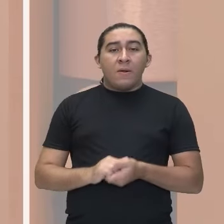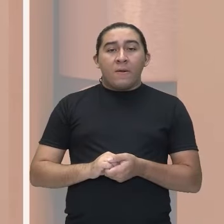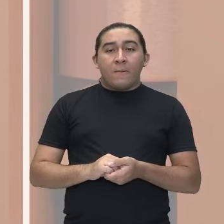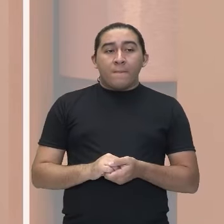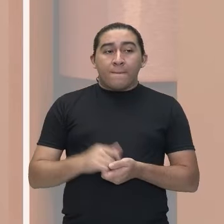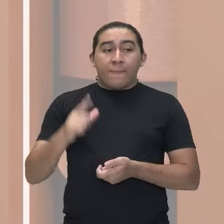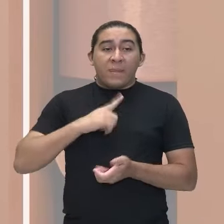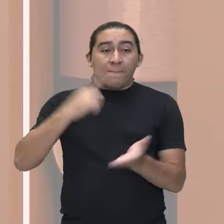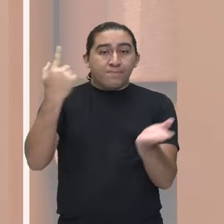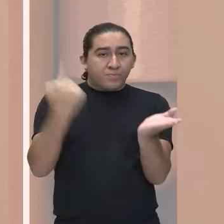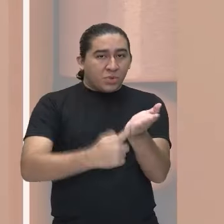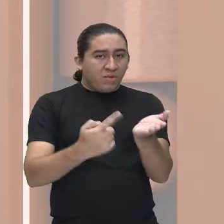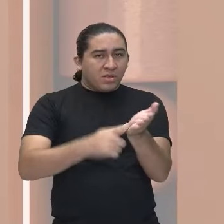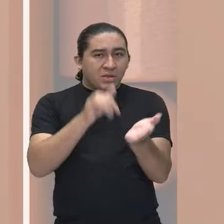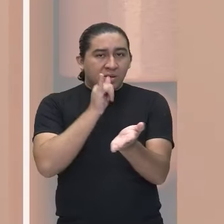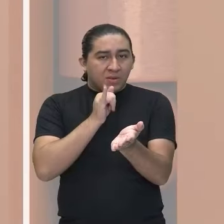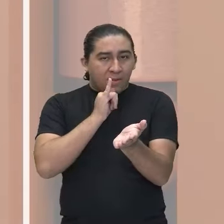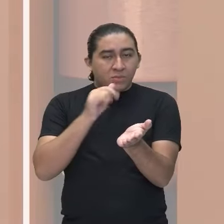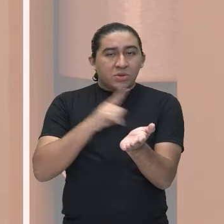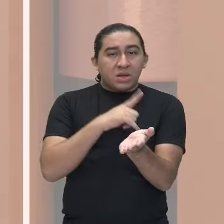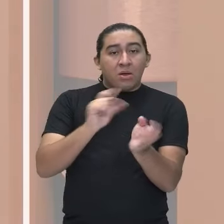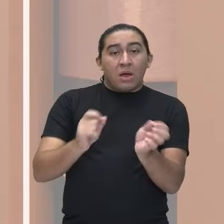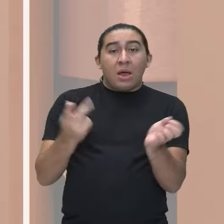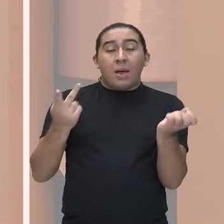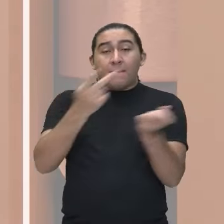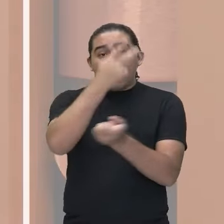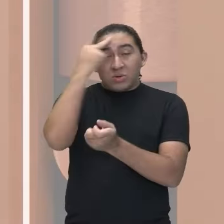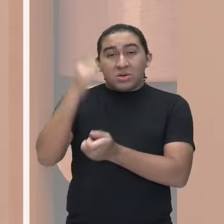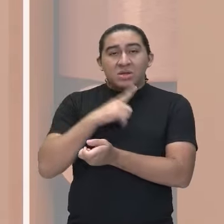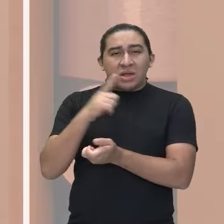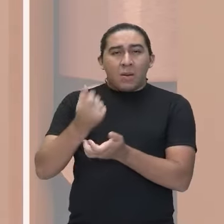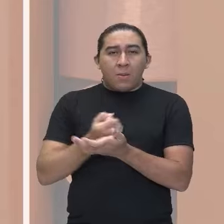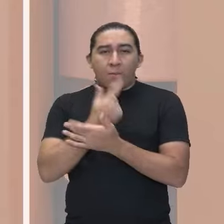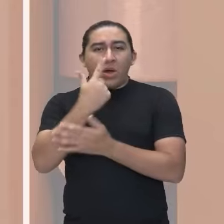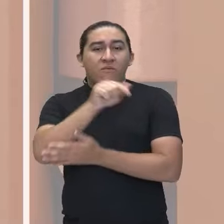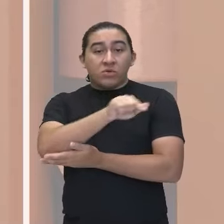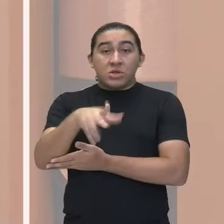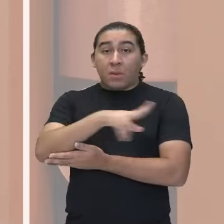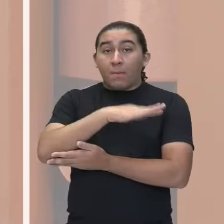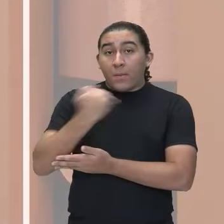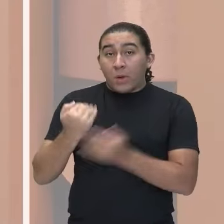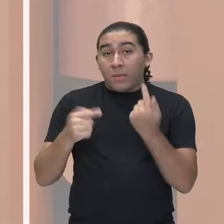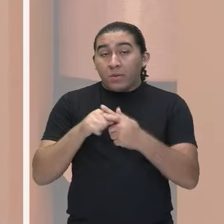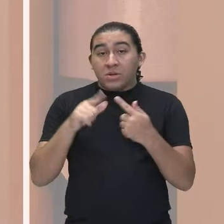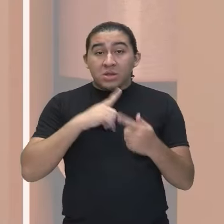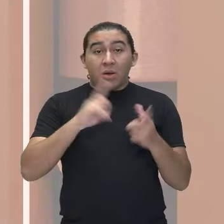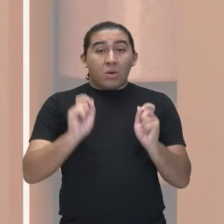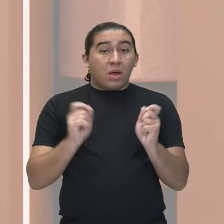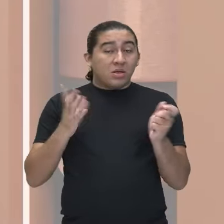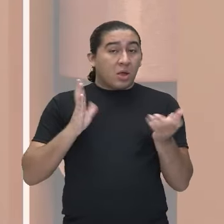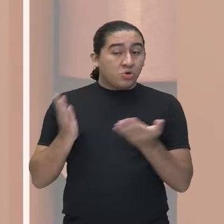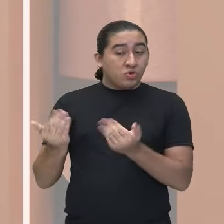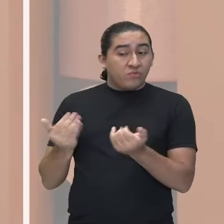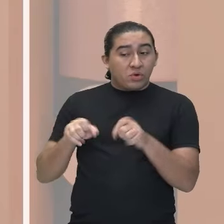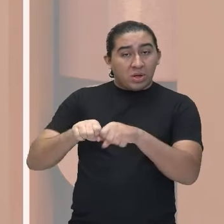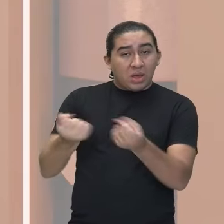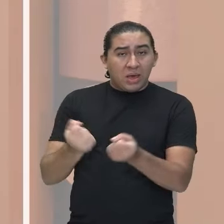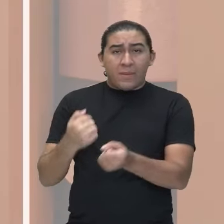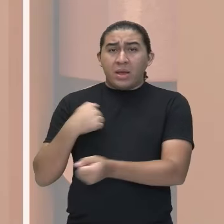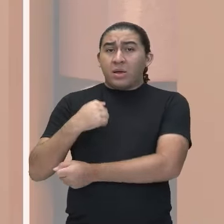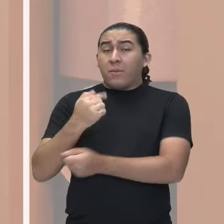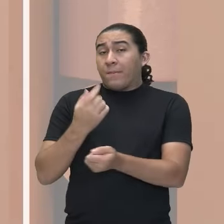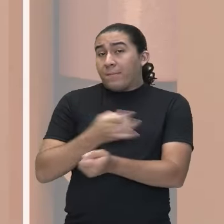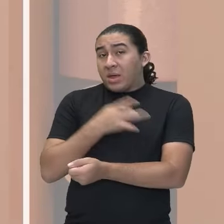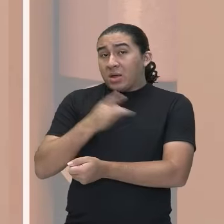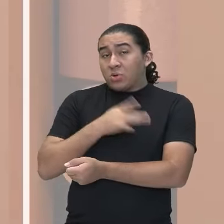convida o Sócrates, né, a tomar o veneno e dizer, você vai morrer porque está corrompendo a juventude, Sócrates diz, eu não tenho medo de morrer.